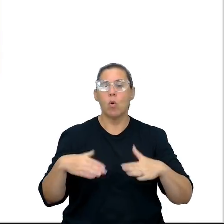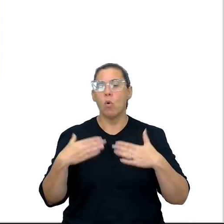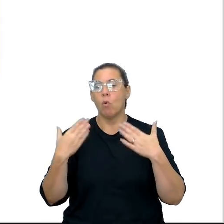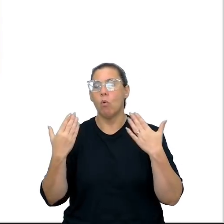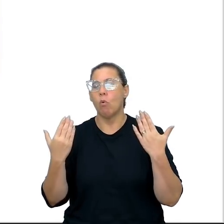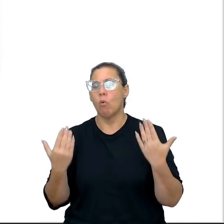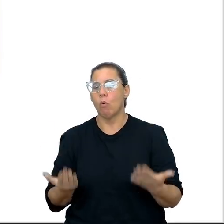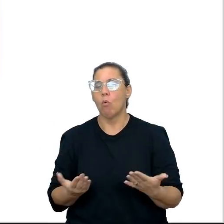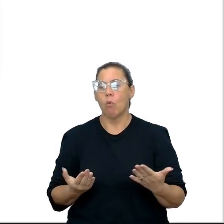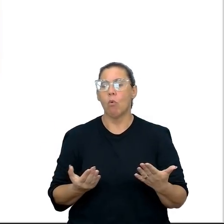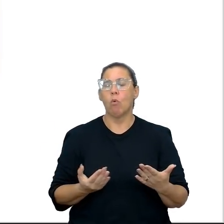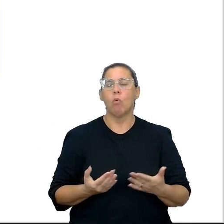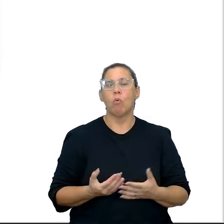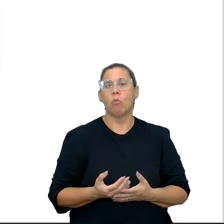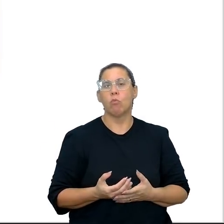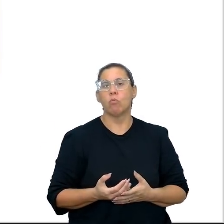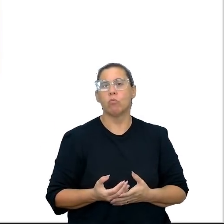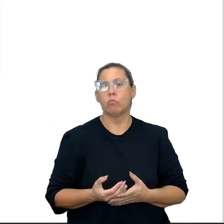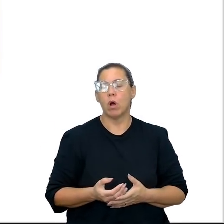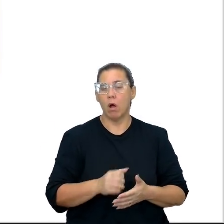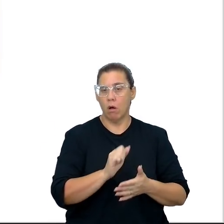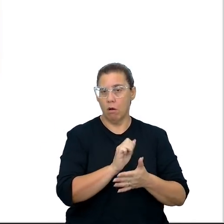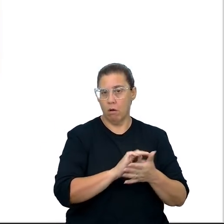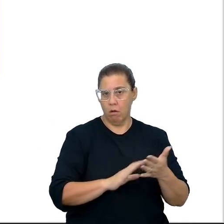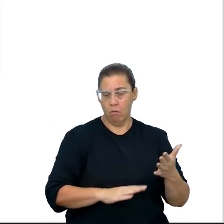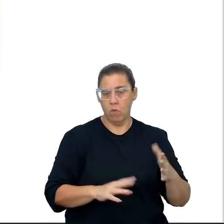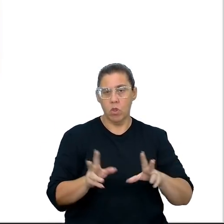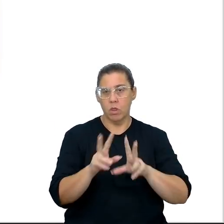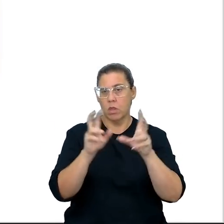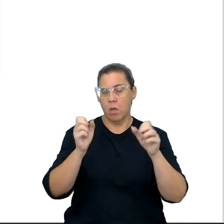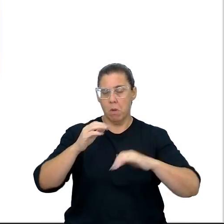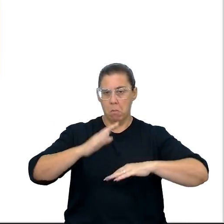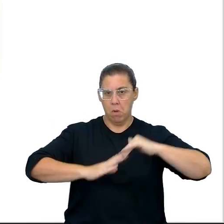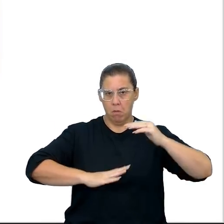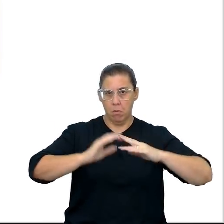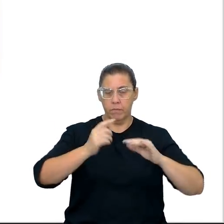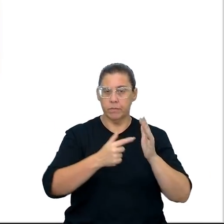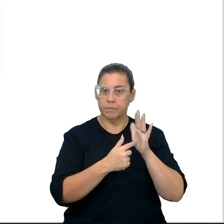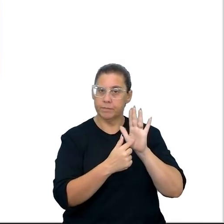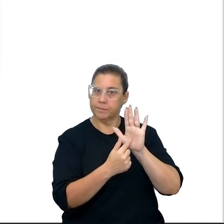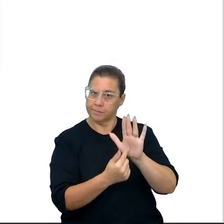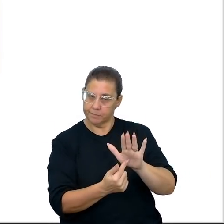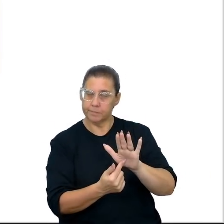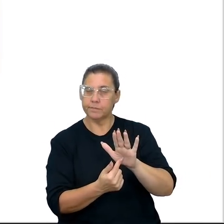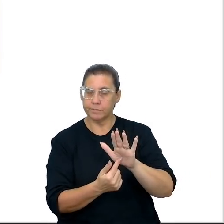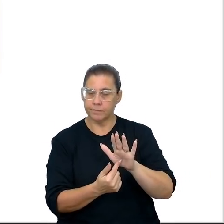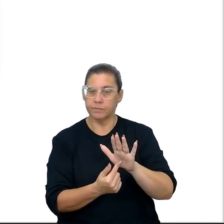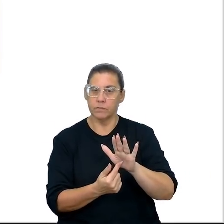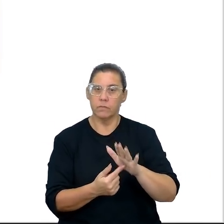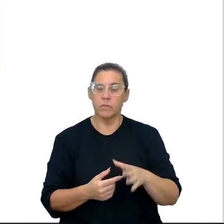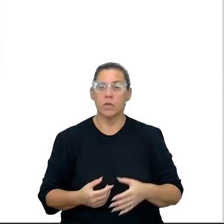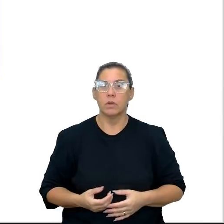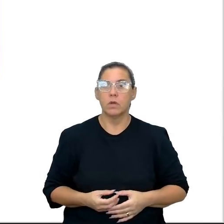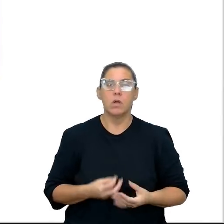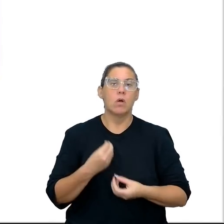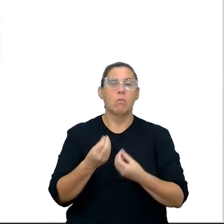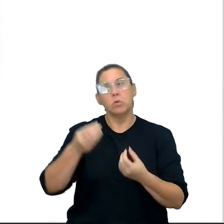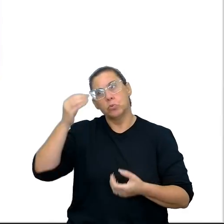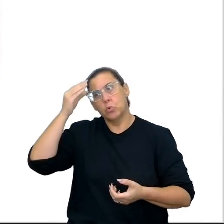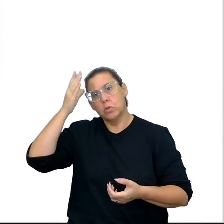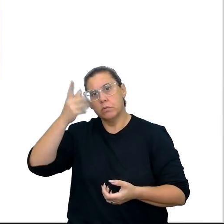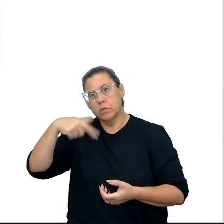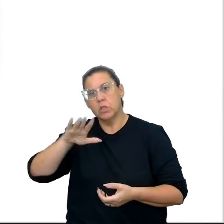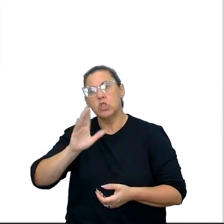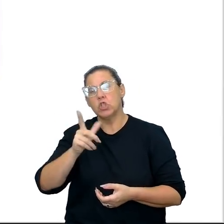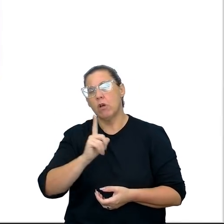temáticas que estão propostas, né, analisa as habilidades que estão apresentadas, e com os conhecimentos que você